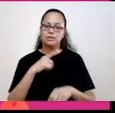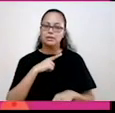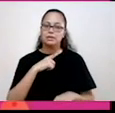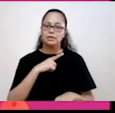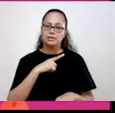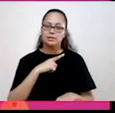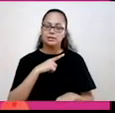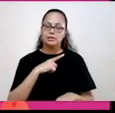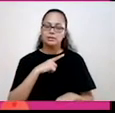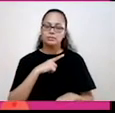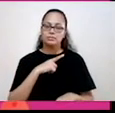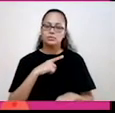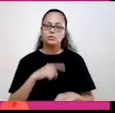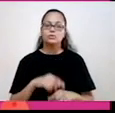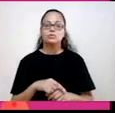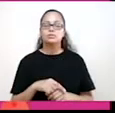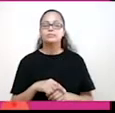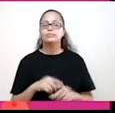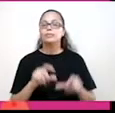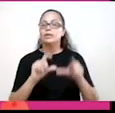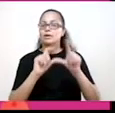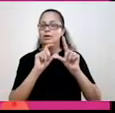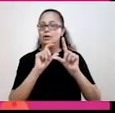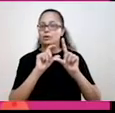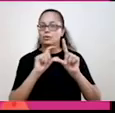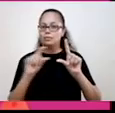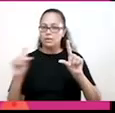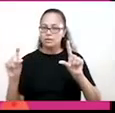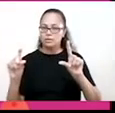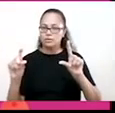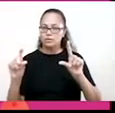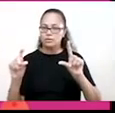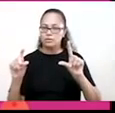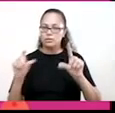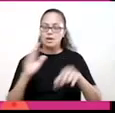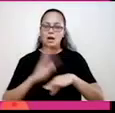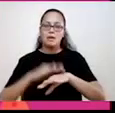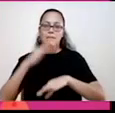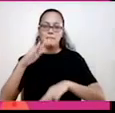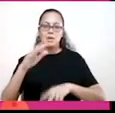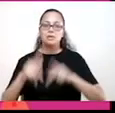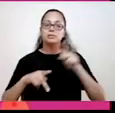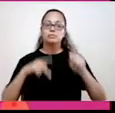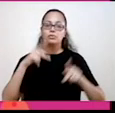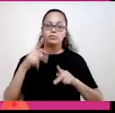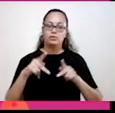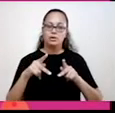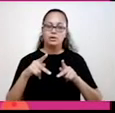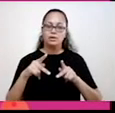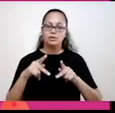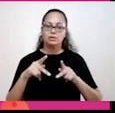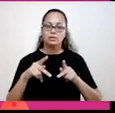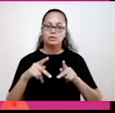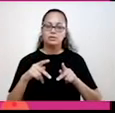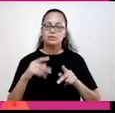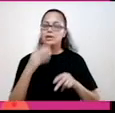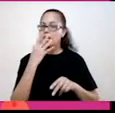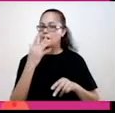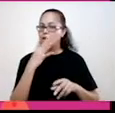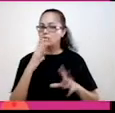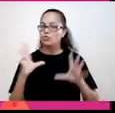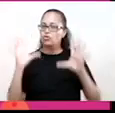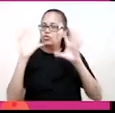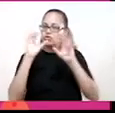aqui então uma imagem que ilustra aqui, de acordo com a legenda, as regiões que são mais povoadas, né? Então, nas cores, nas tonalidades mais escuras, nós temos